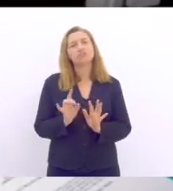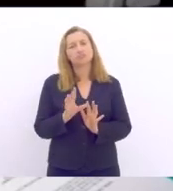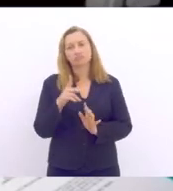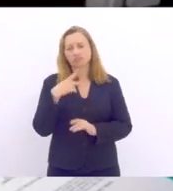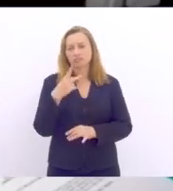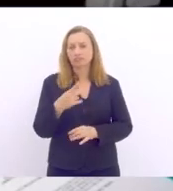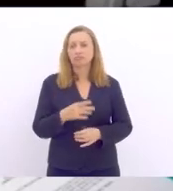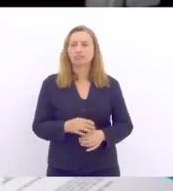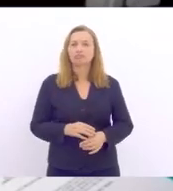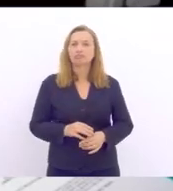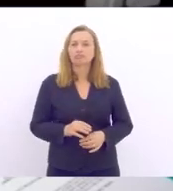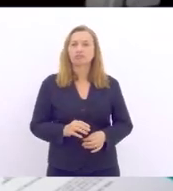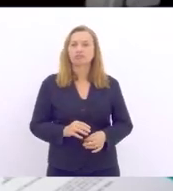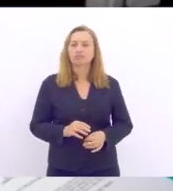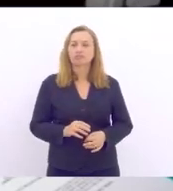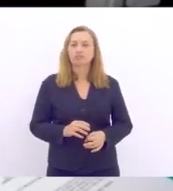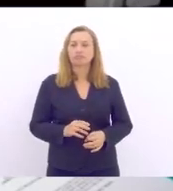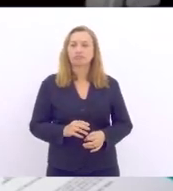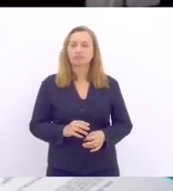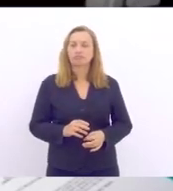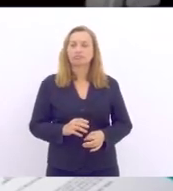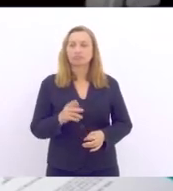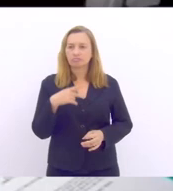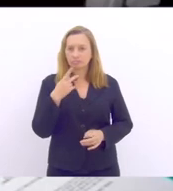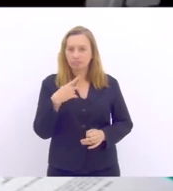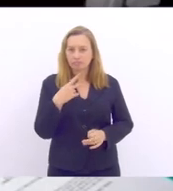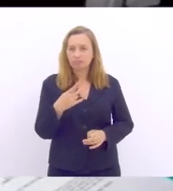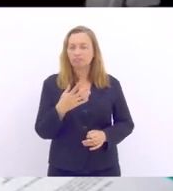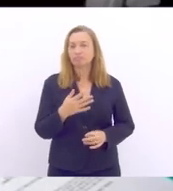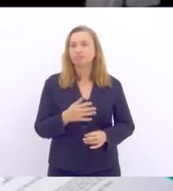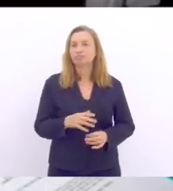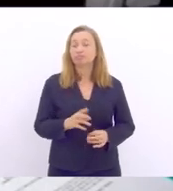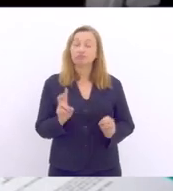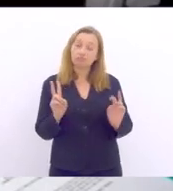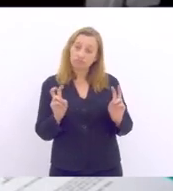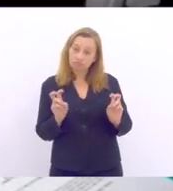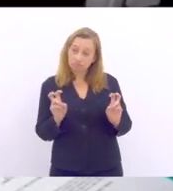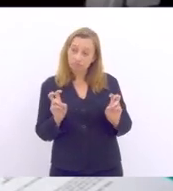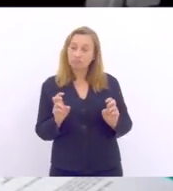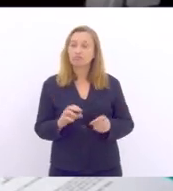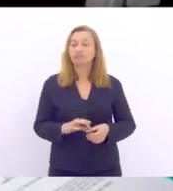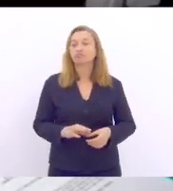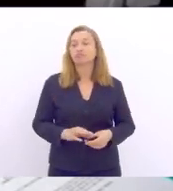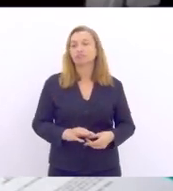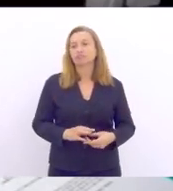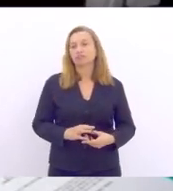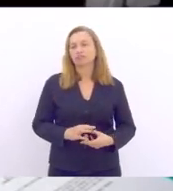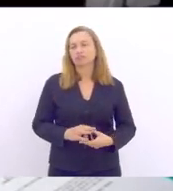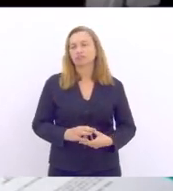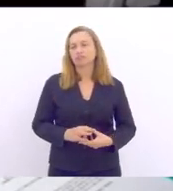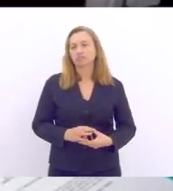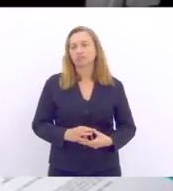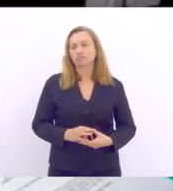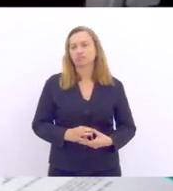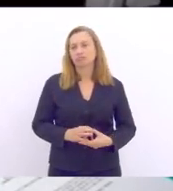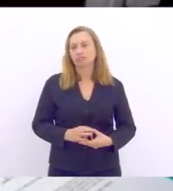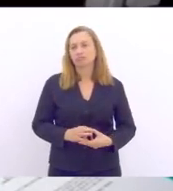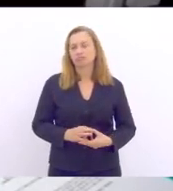ressaltar que nós estamos tratando, como já se disse aqui, de um tema que está para além do